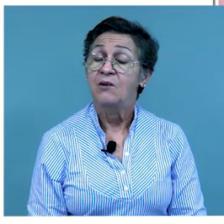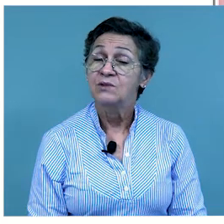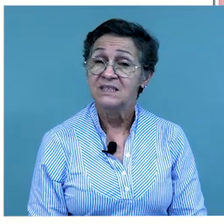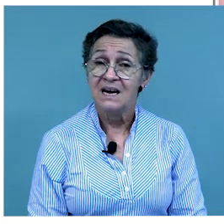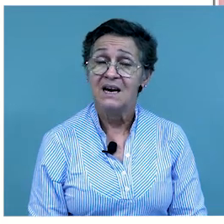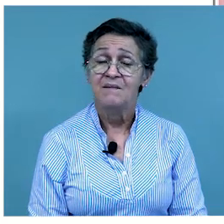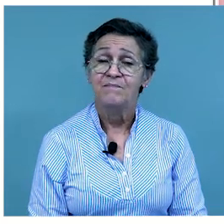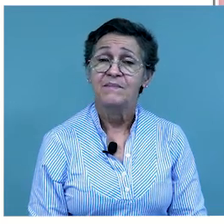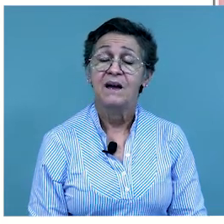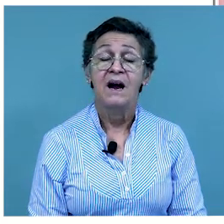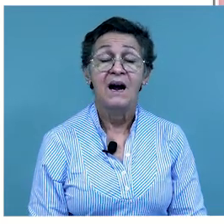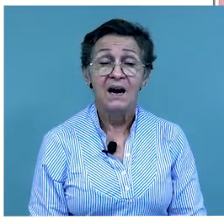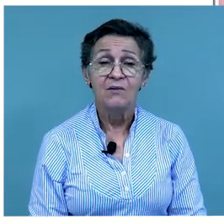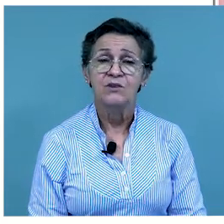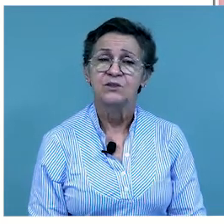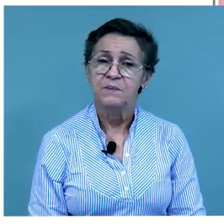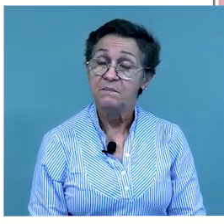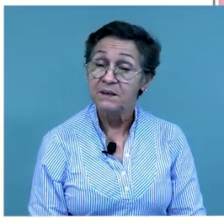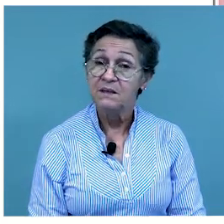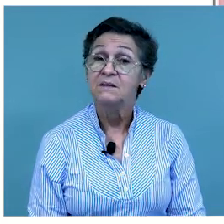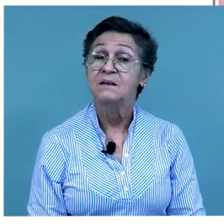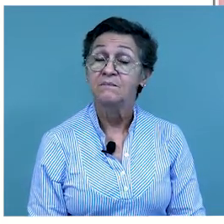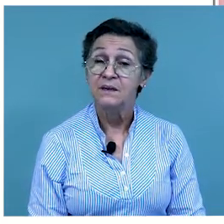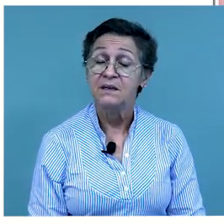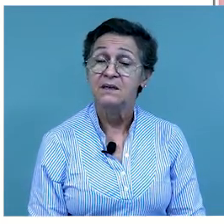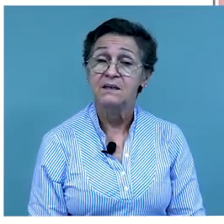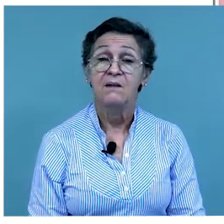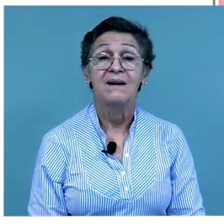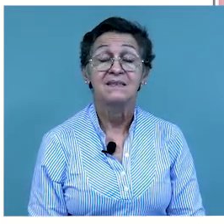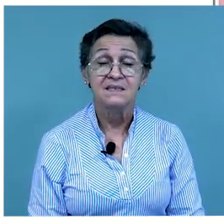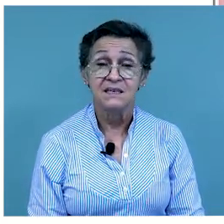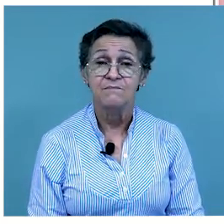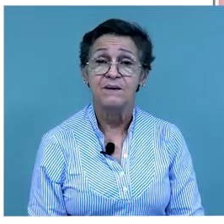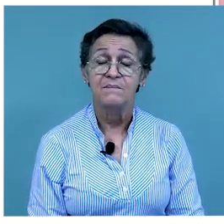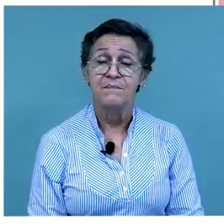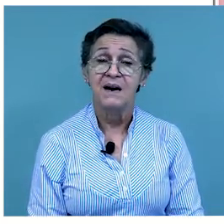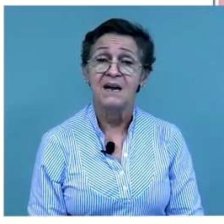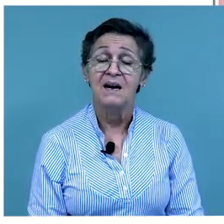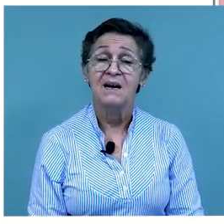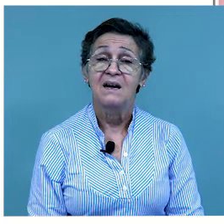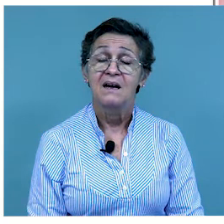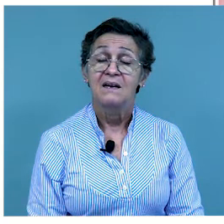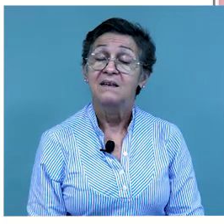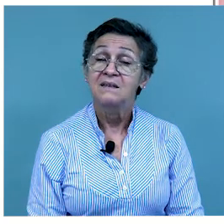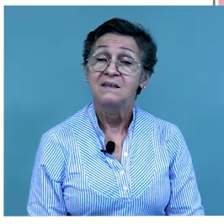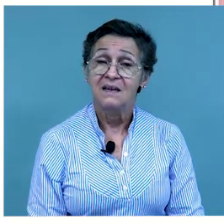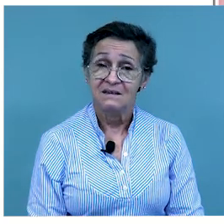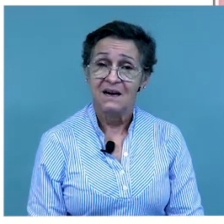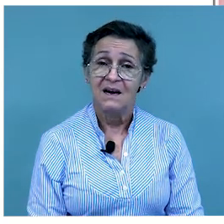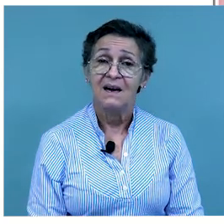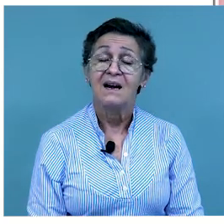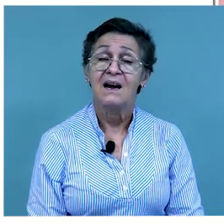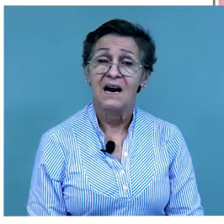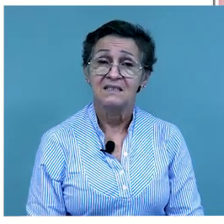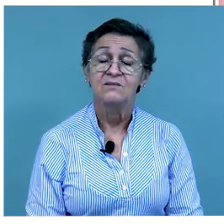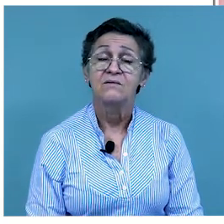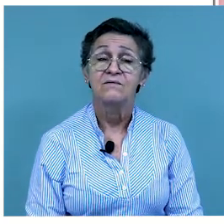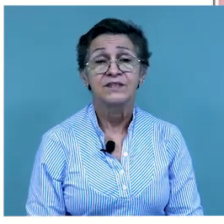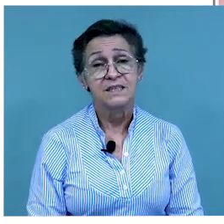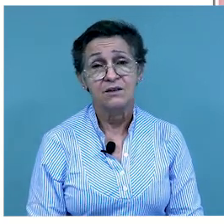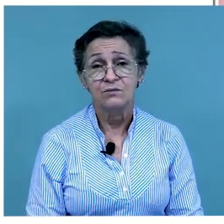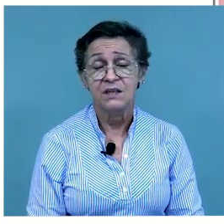a usar a água de bebê também que a mais limpa para hidratar